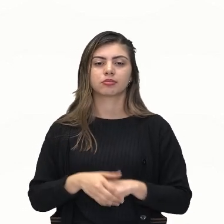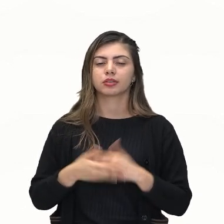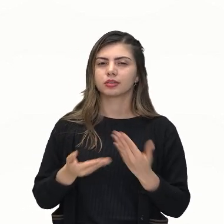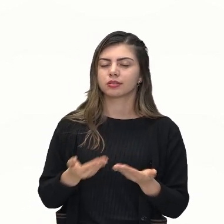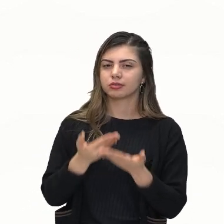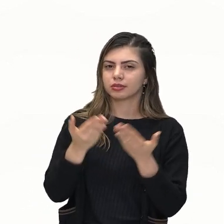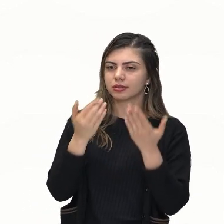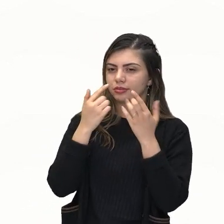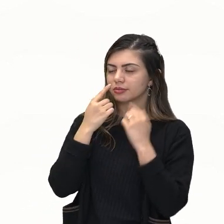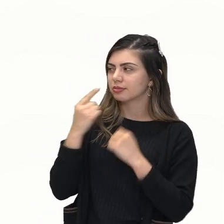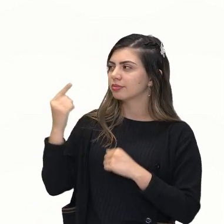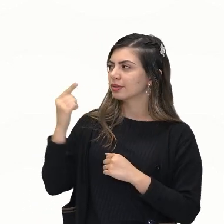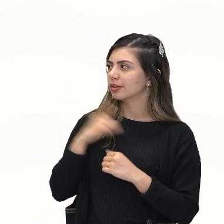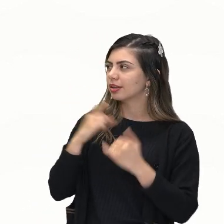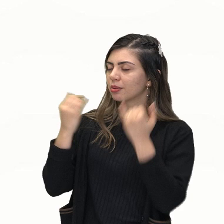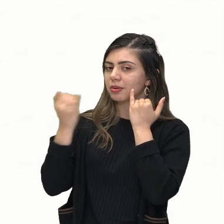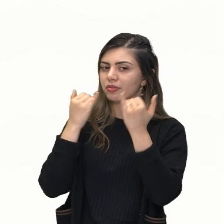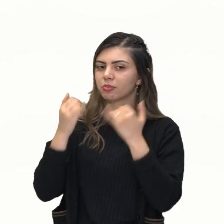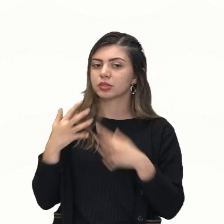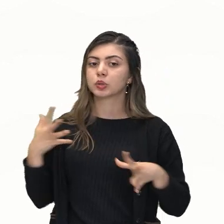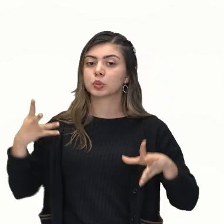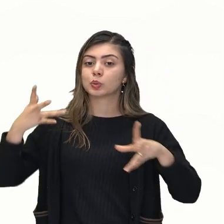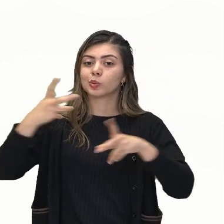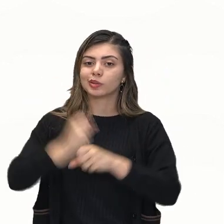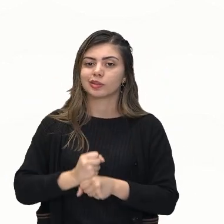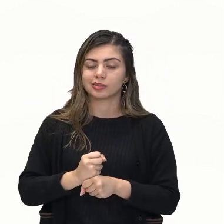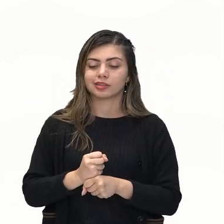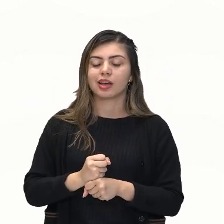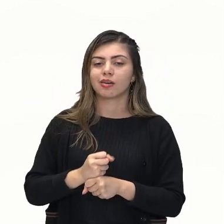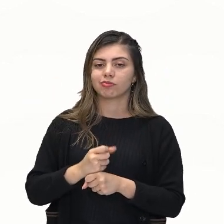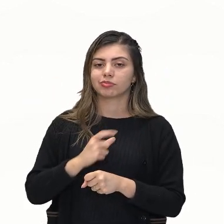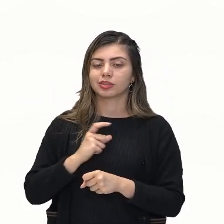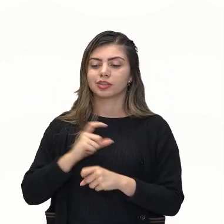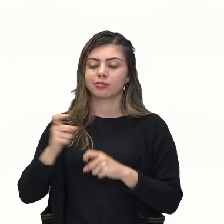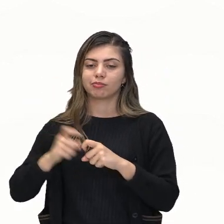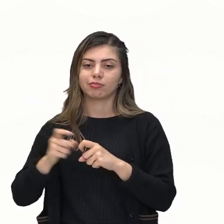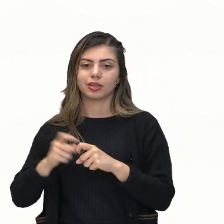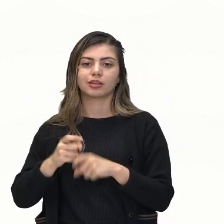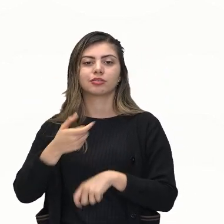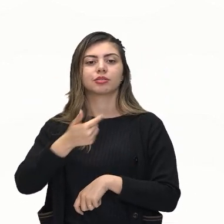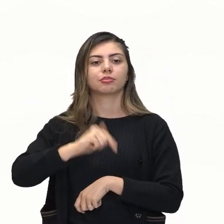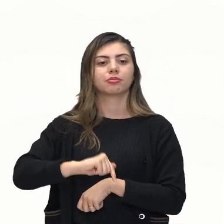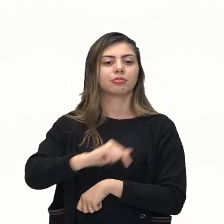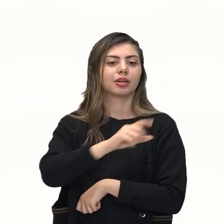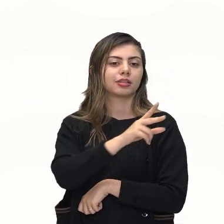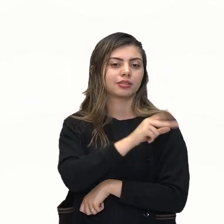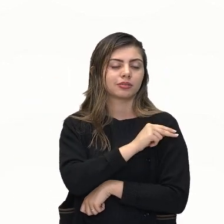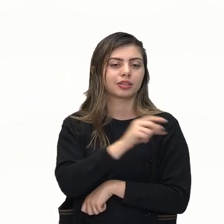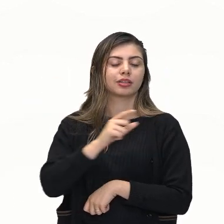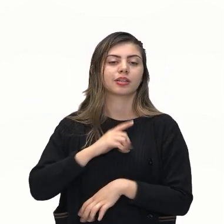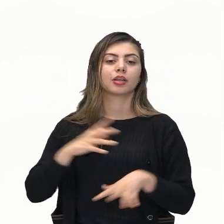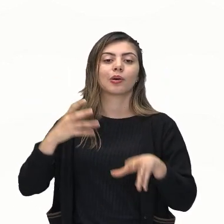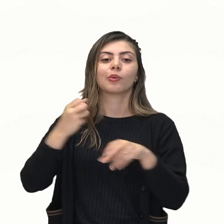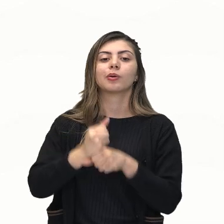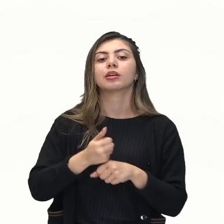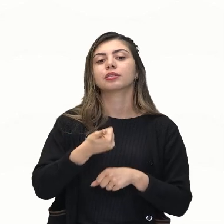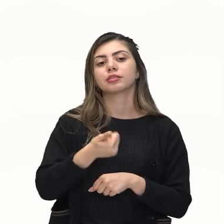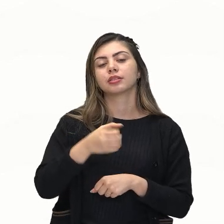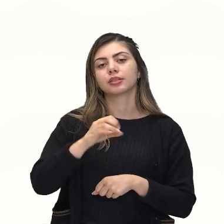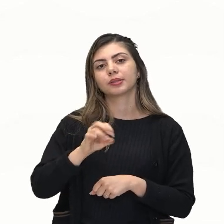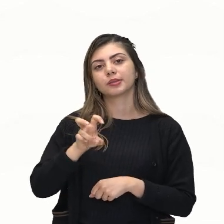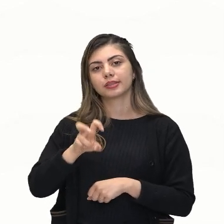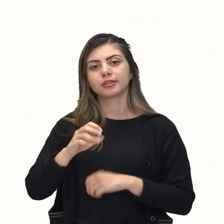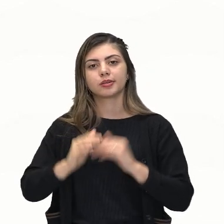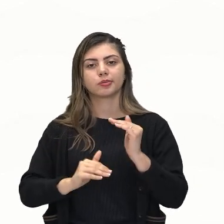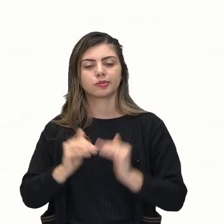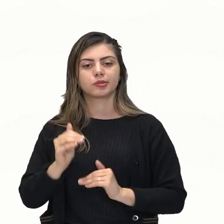informação importante. No total, entre médicos e enfermeiros, nós temos 105